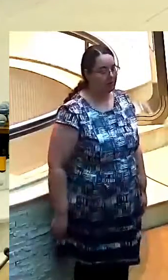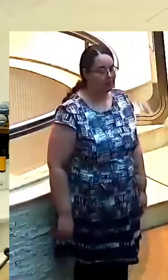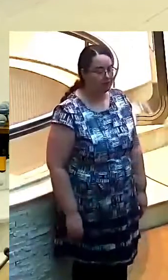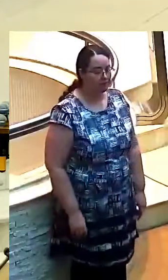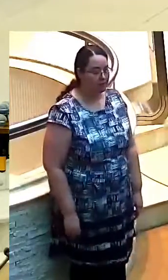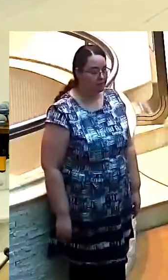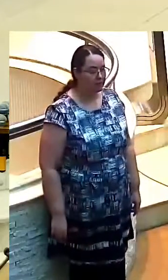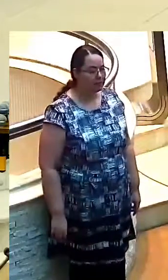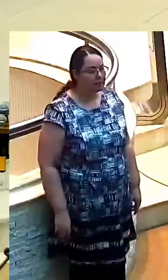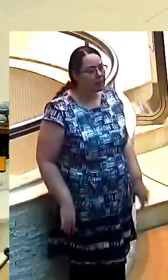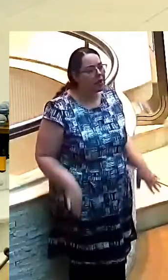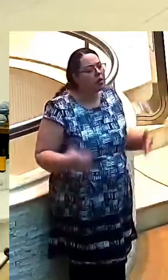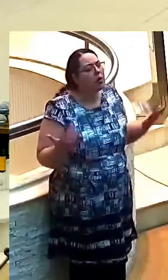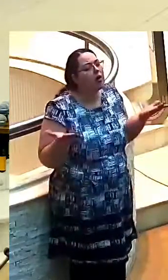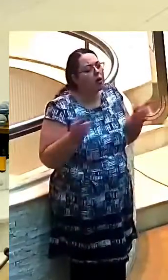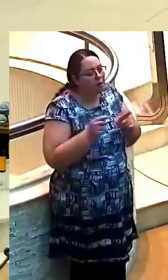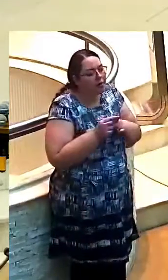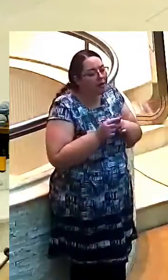qual é a palavra da vida?